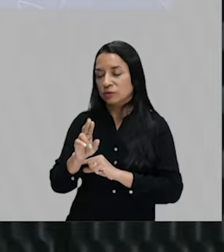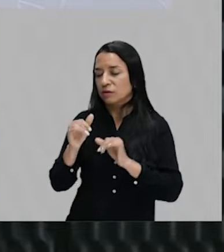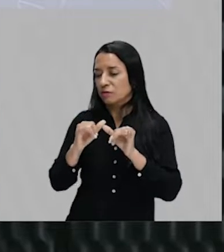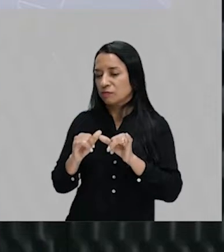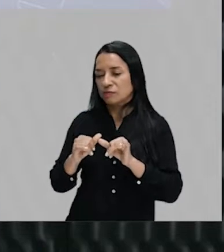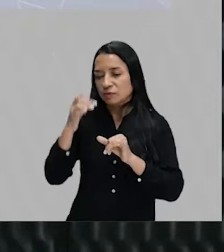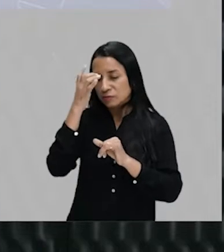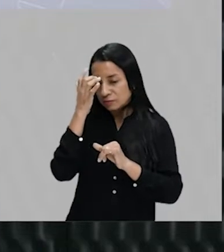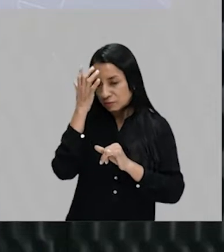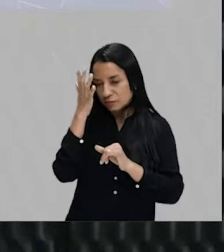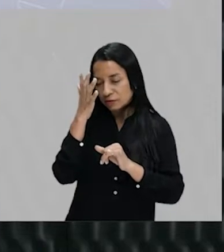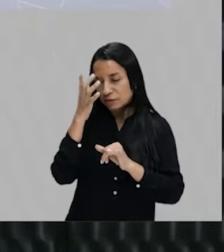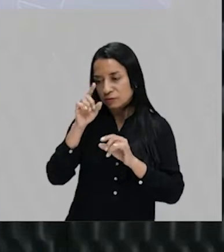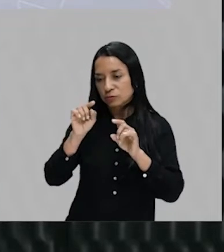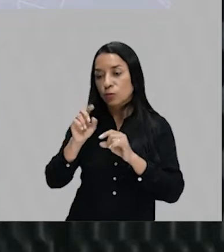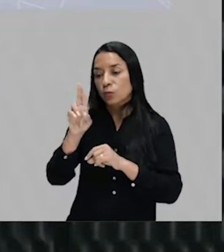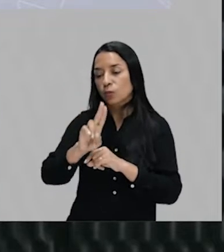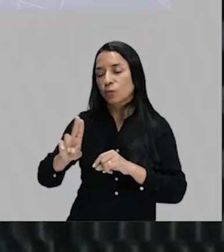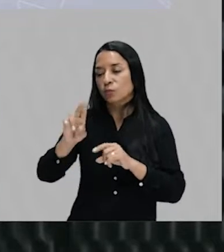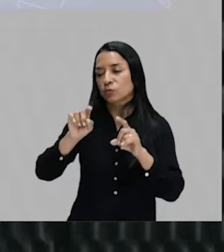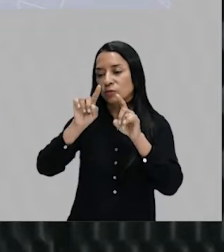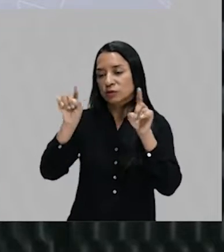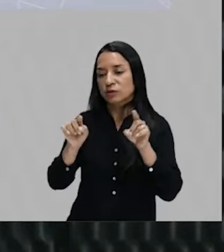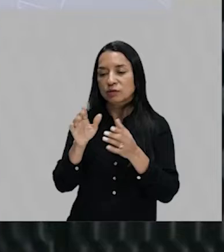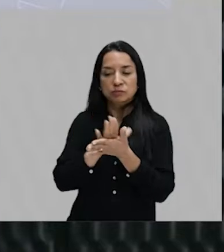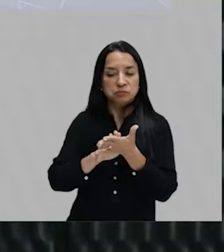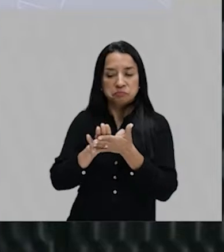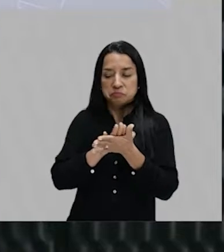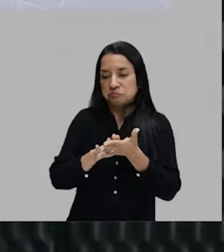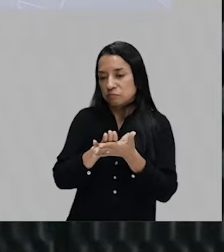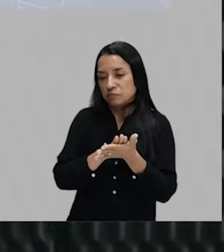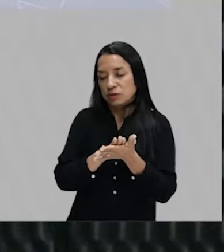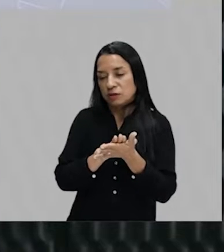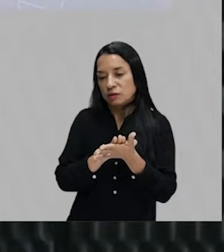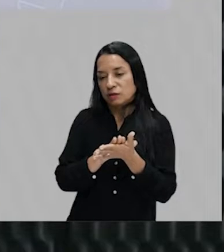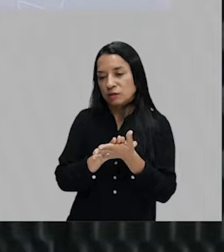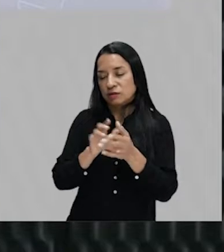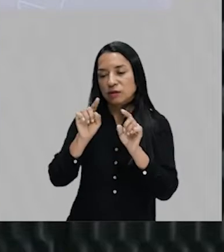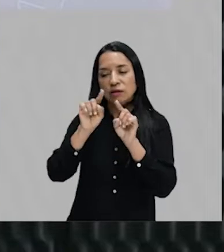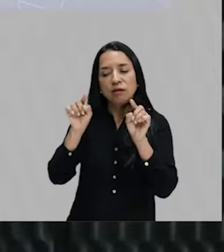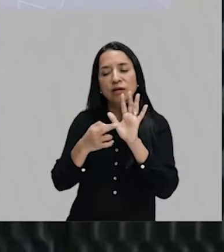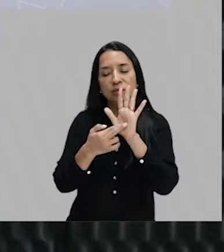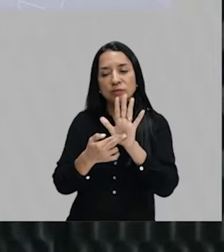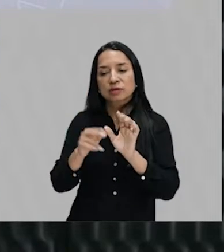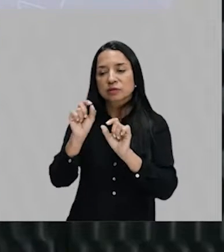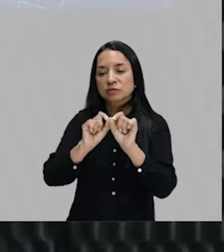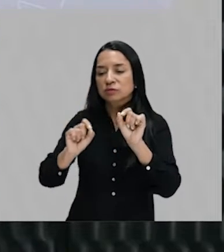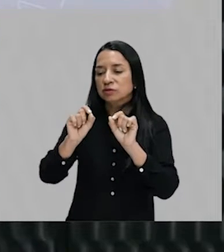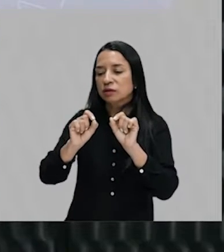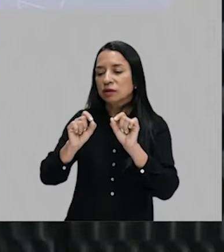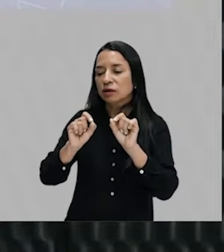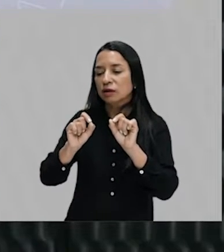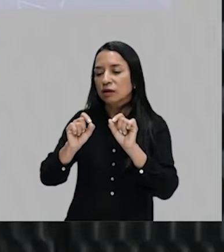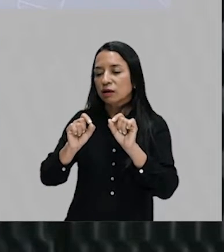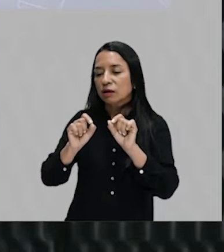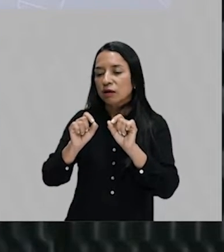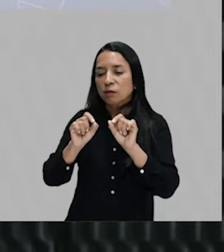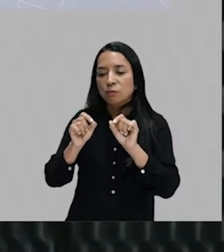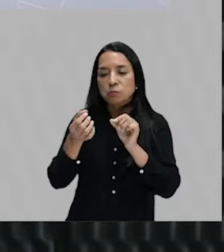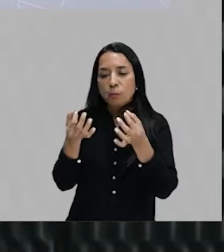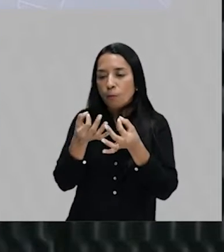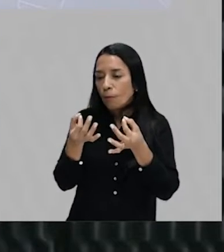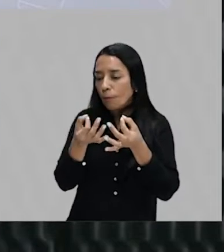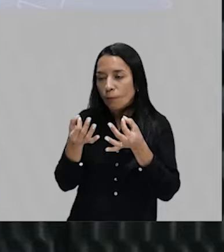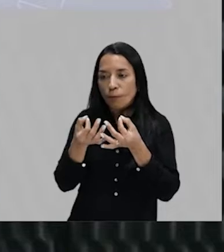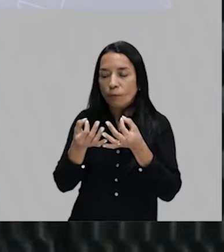idade que você pensa assim colocou as chaves ainda não tem nadinha dentro dele e essa representação já é de que de vazio aí você